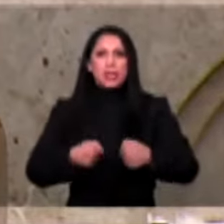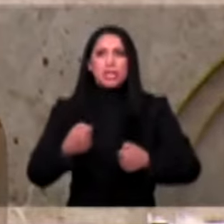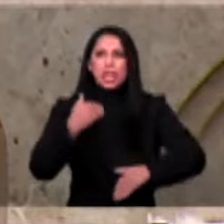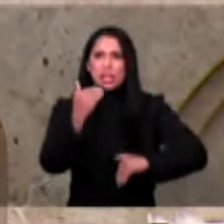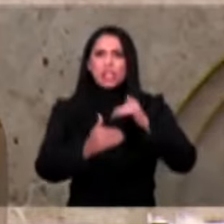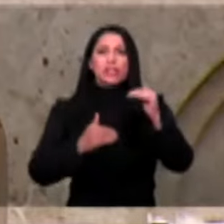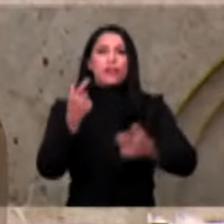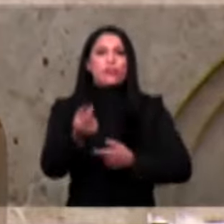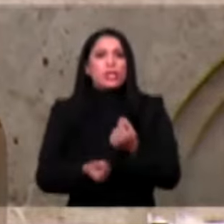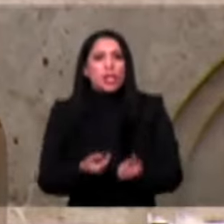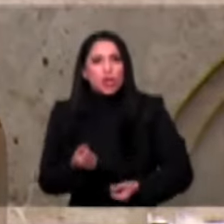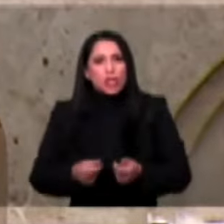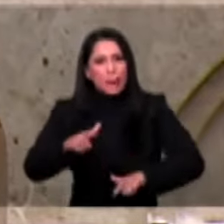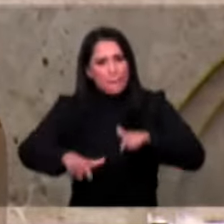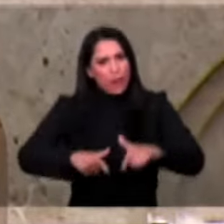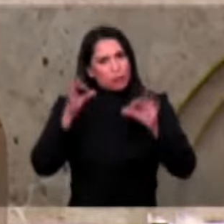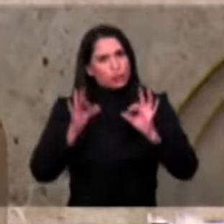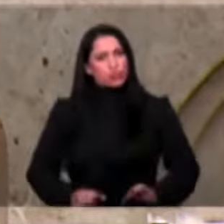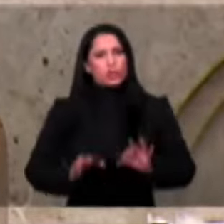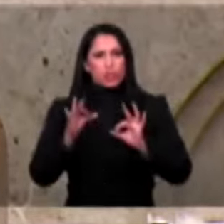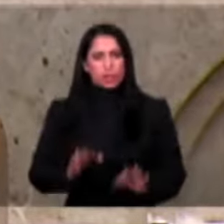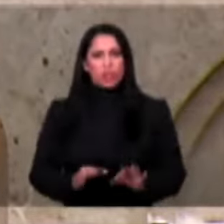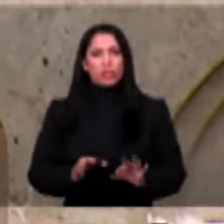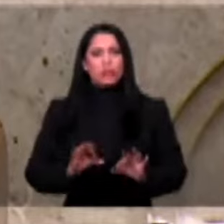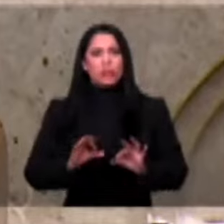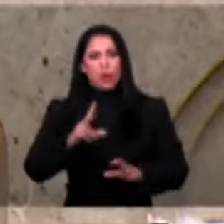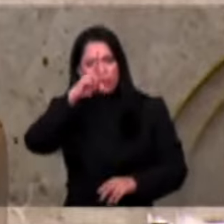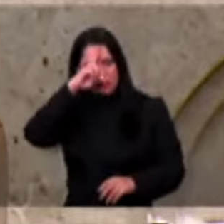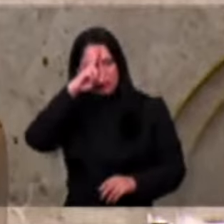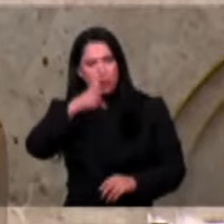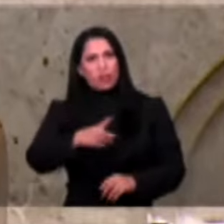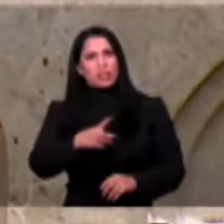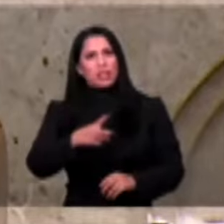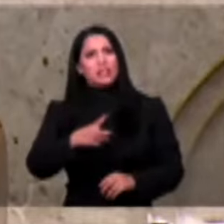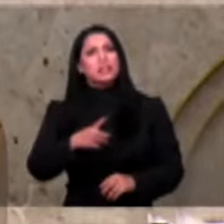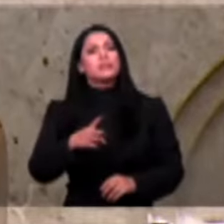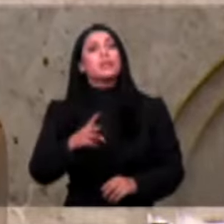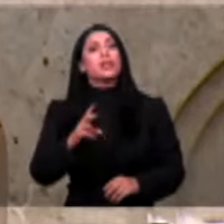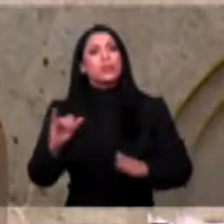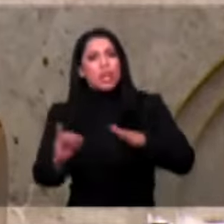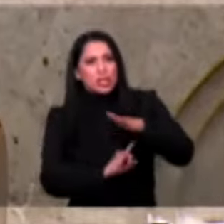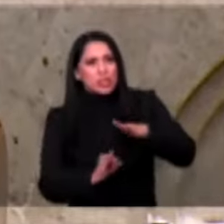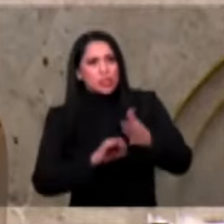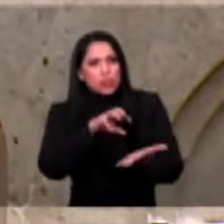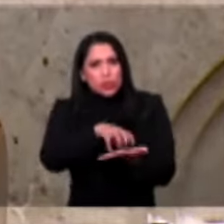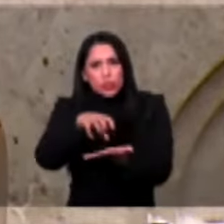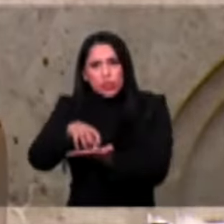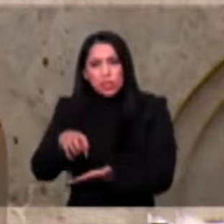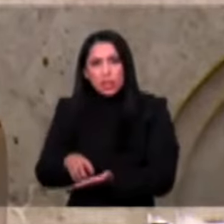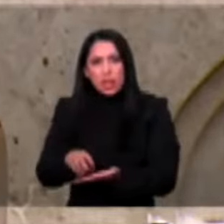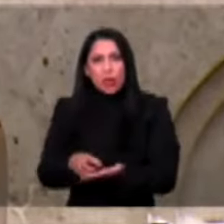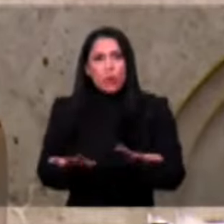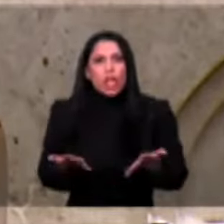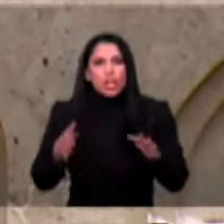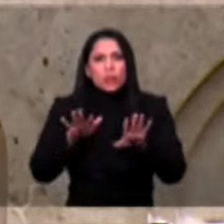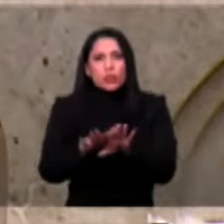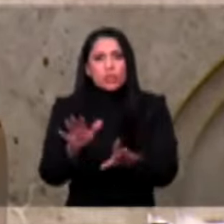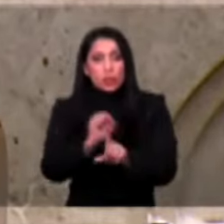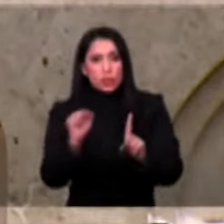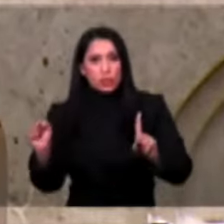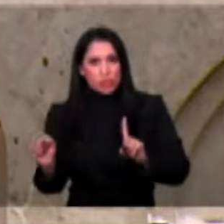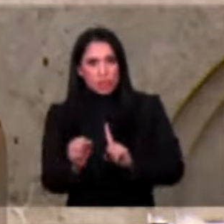econômico, trabalho digno, fortalecimento das instituições, inclusão social,